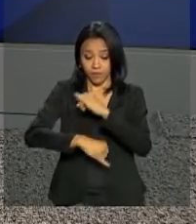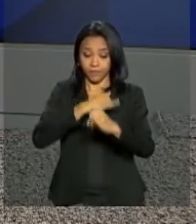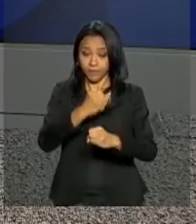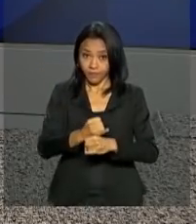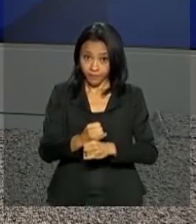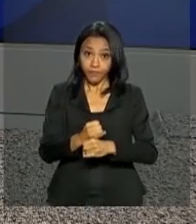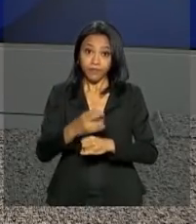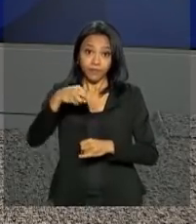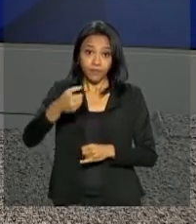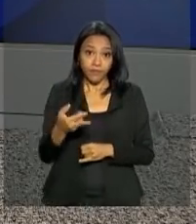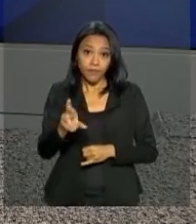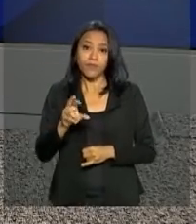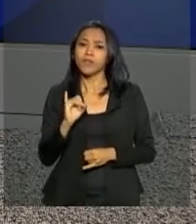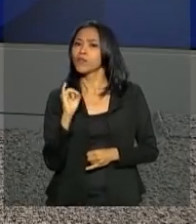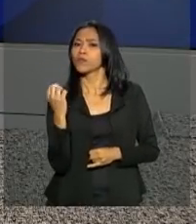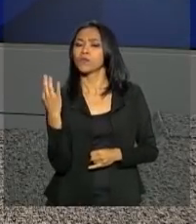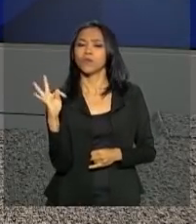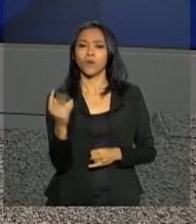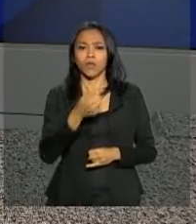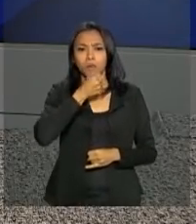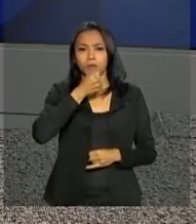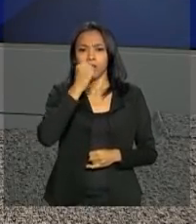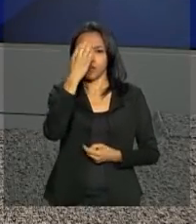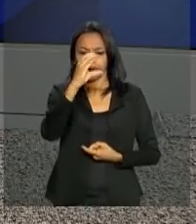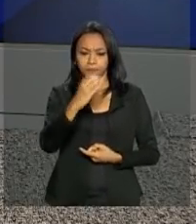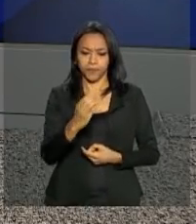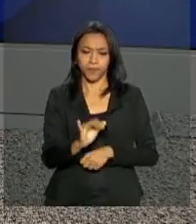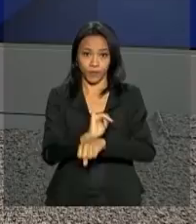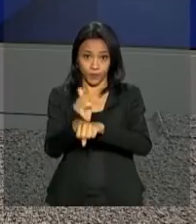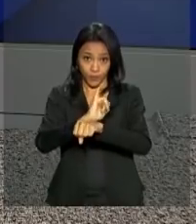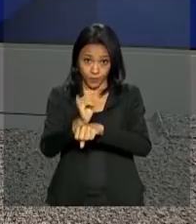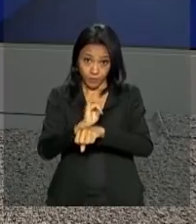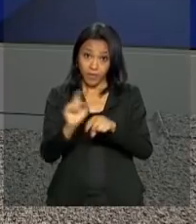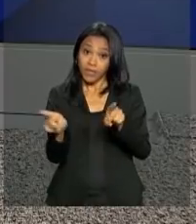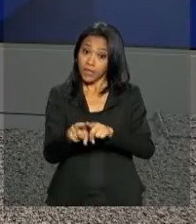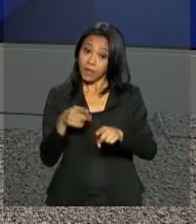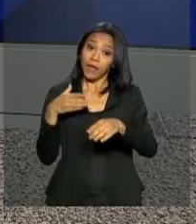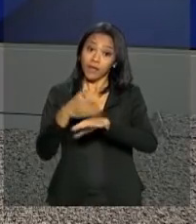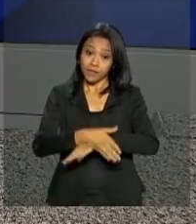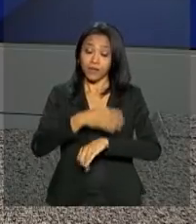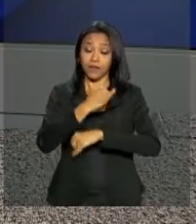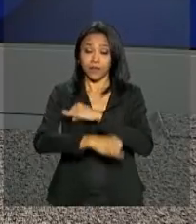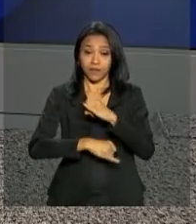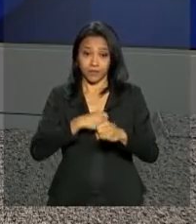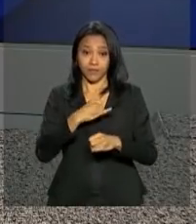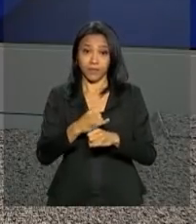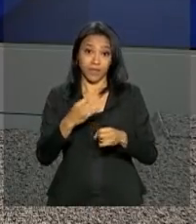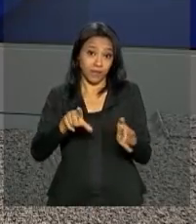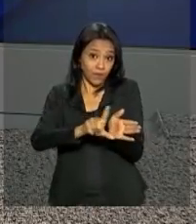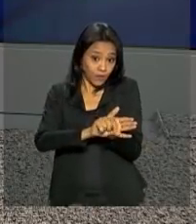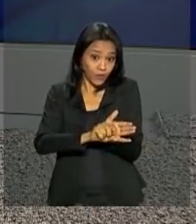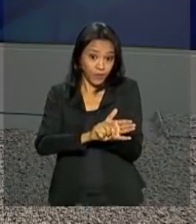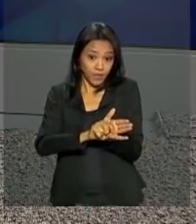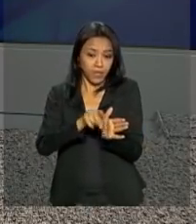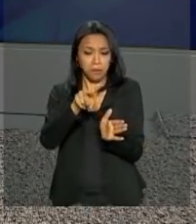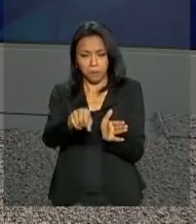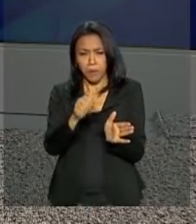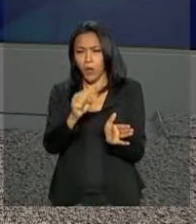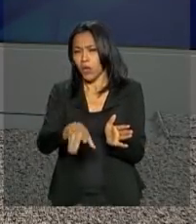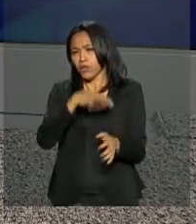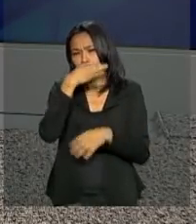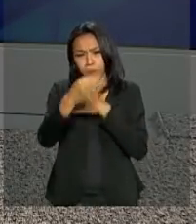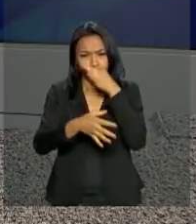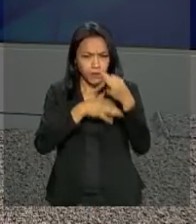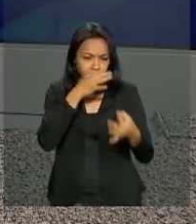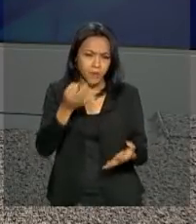npr e todas as reportagens estão em nosso canal no youtube acesse também o nosso perfil no twitter você pode mandar suas sugestões de